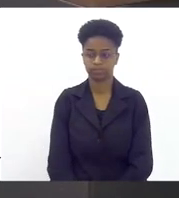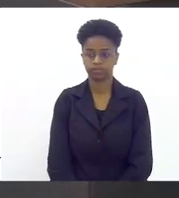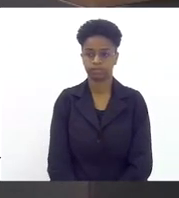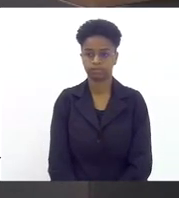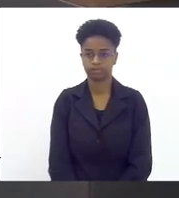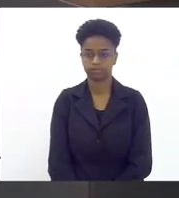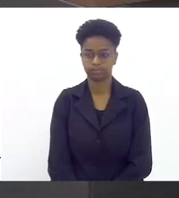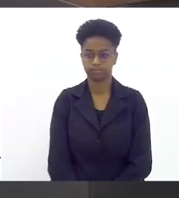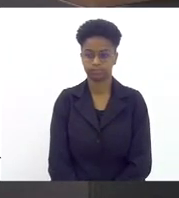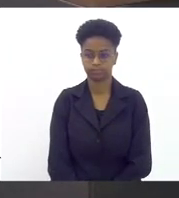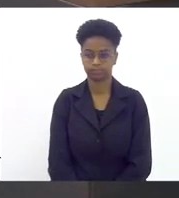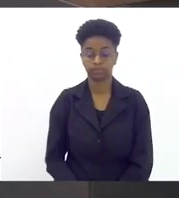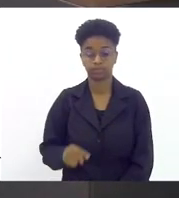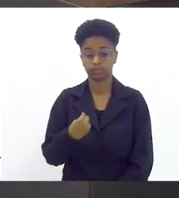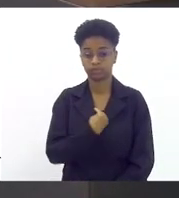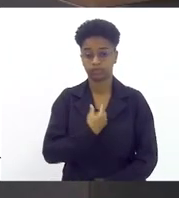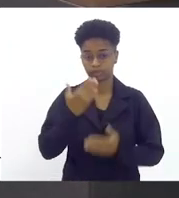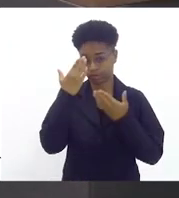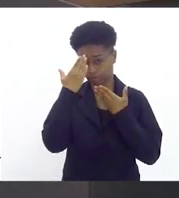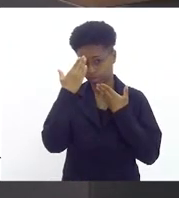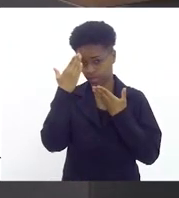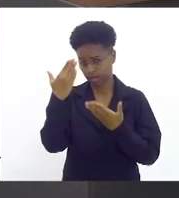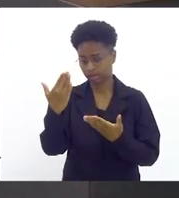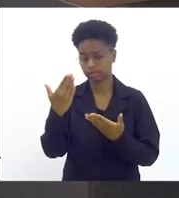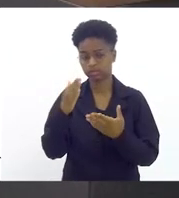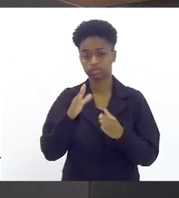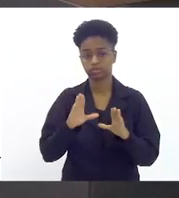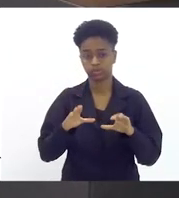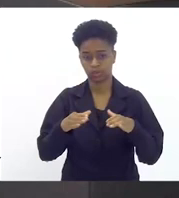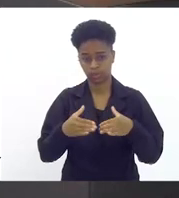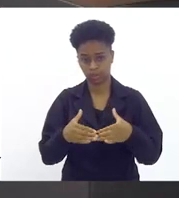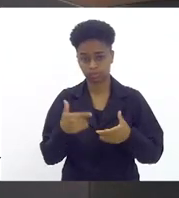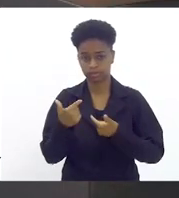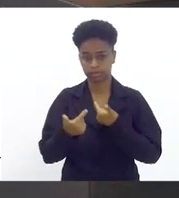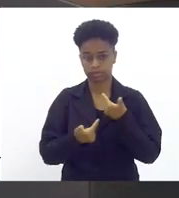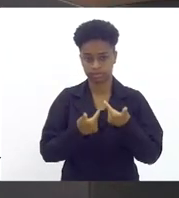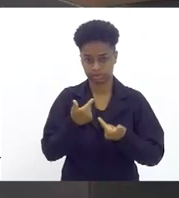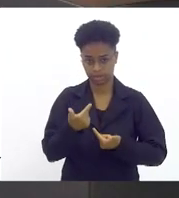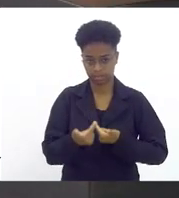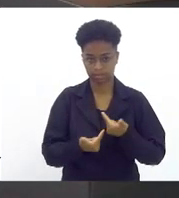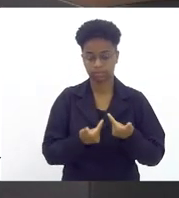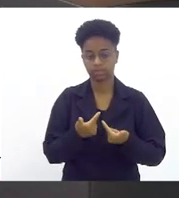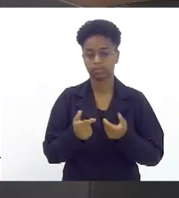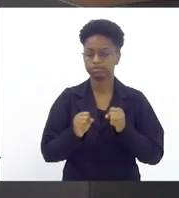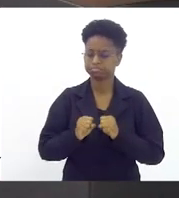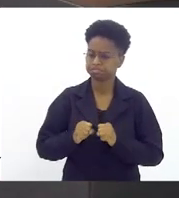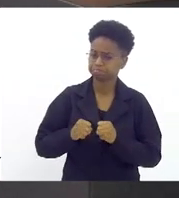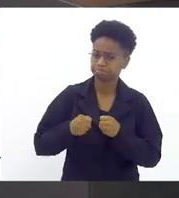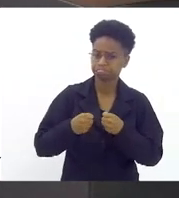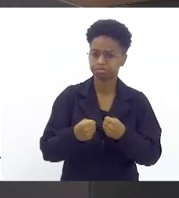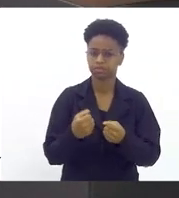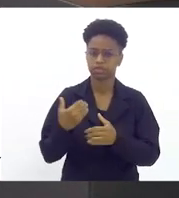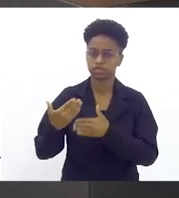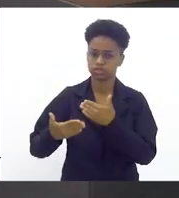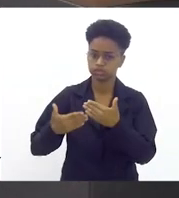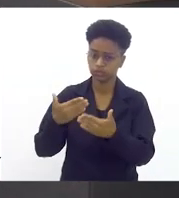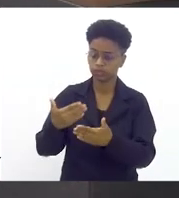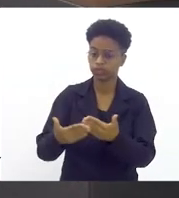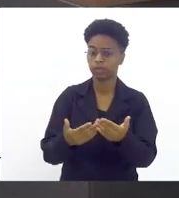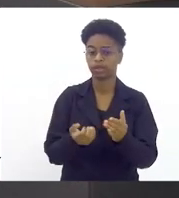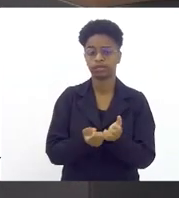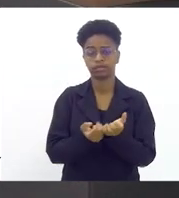Nós agradecemos muitíssimo a comissão, né, de trabalho, está empenhada nesse desenvolvimento do